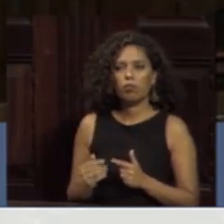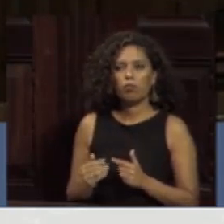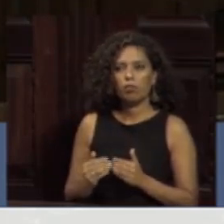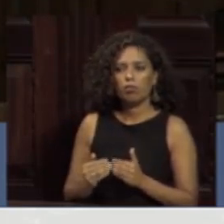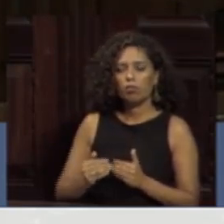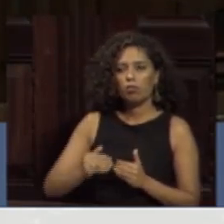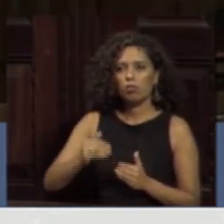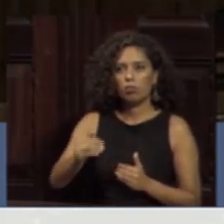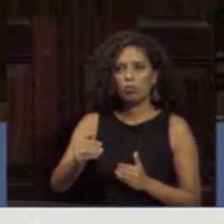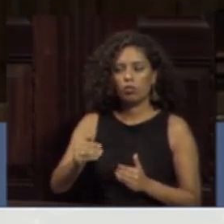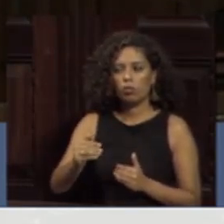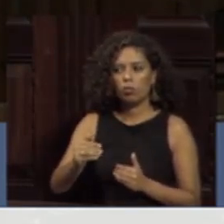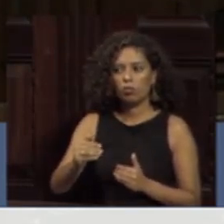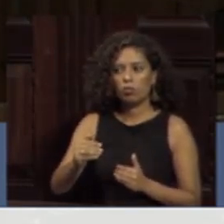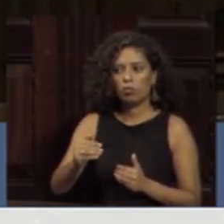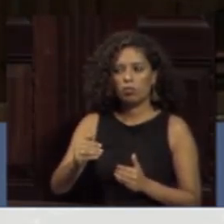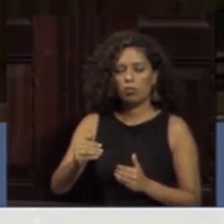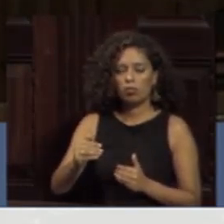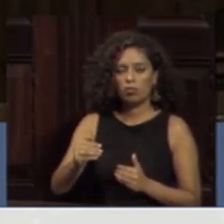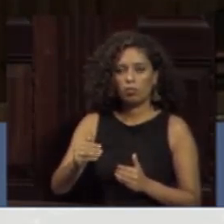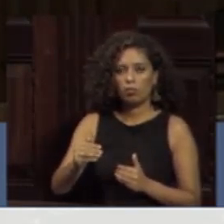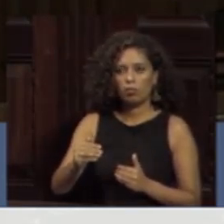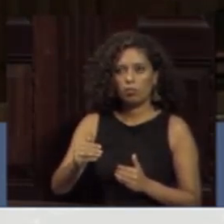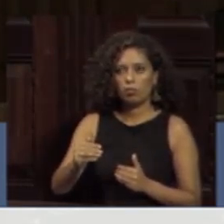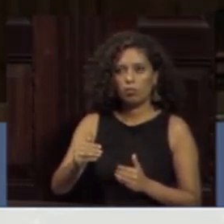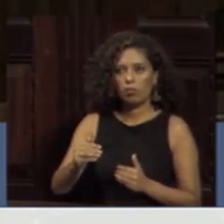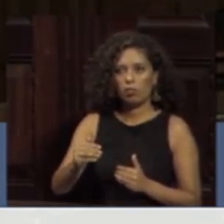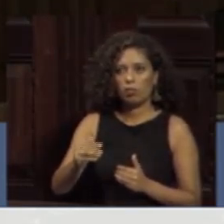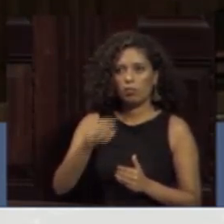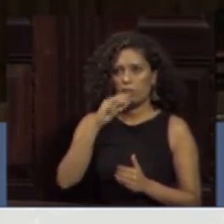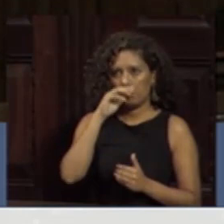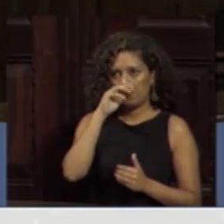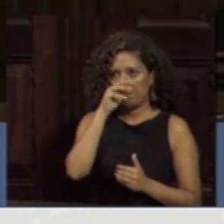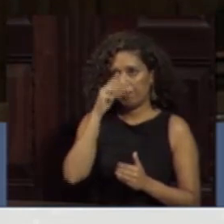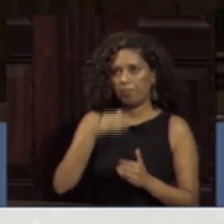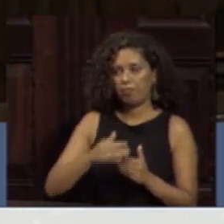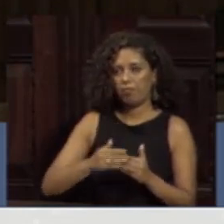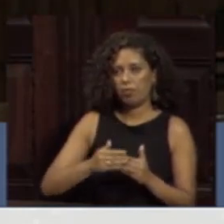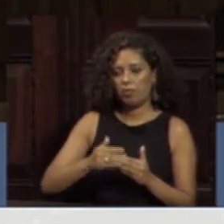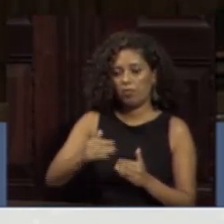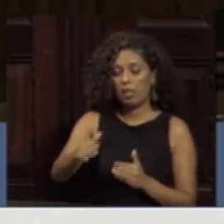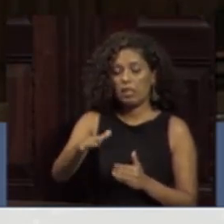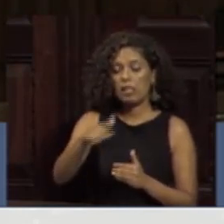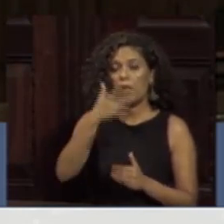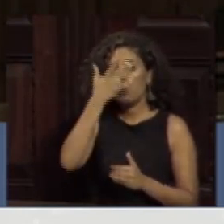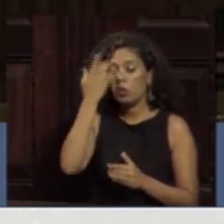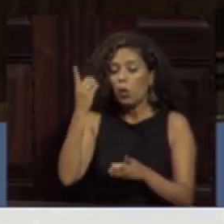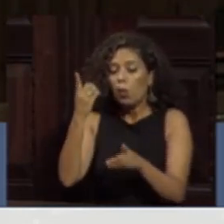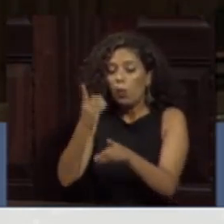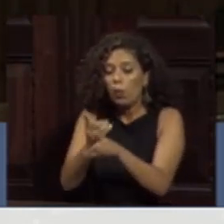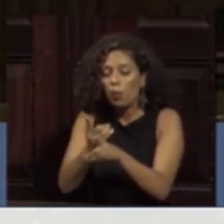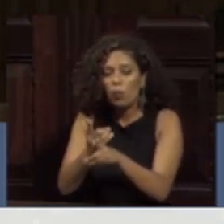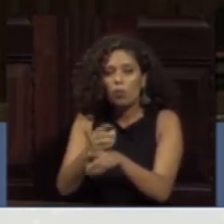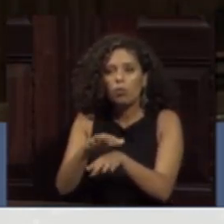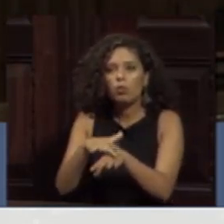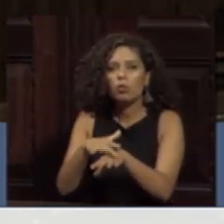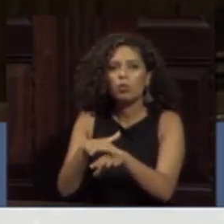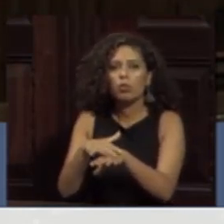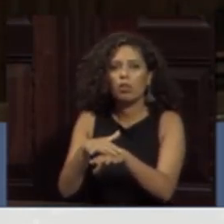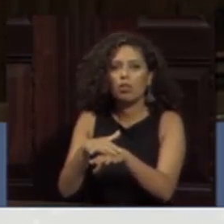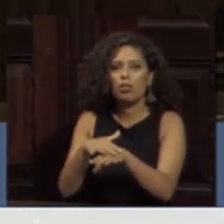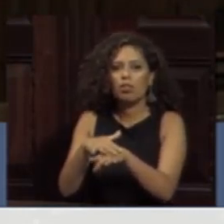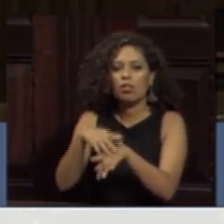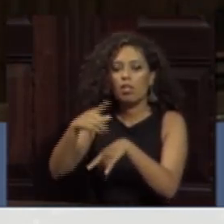a partir do momento em que é feito o diagnóstico, o início